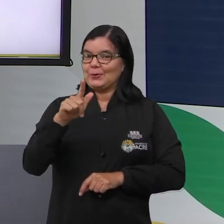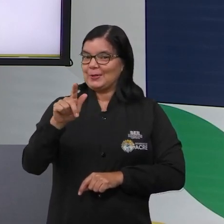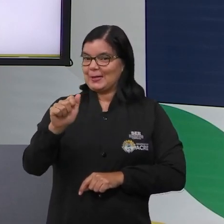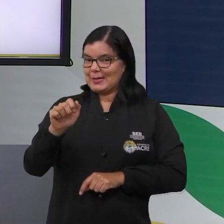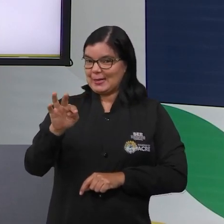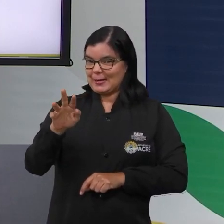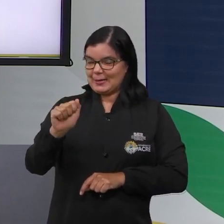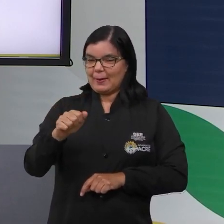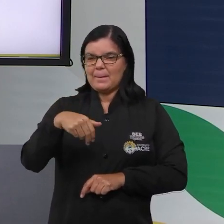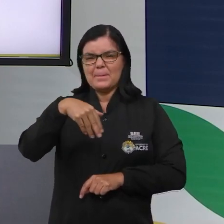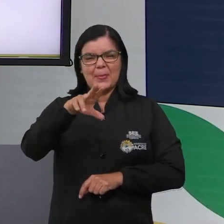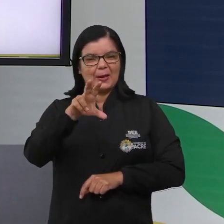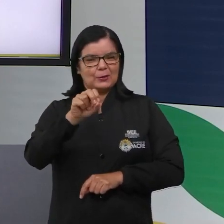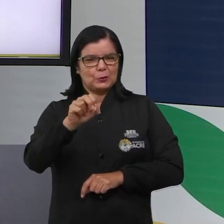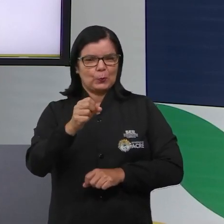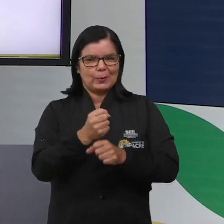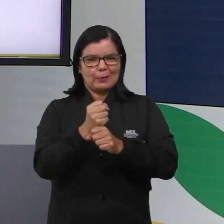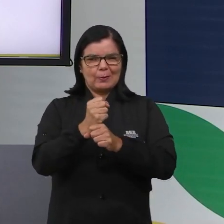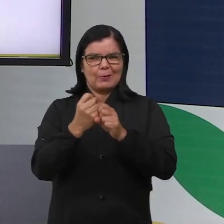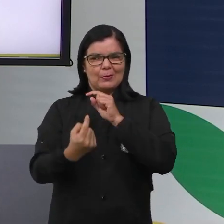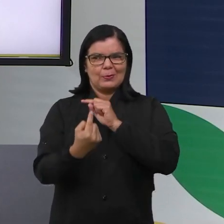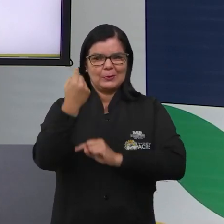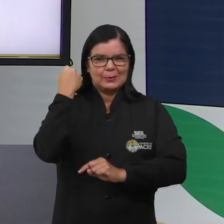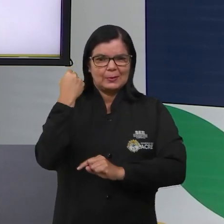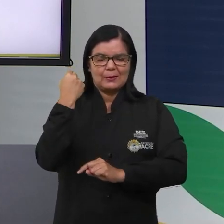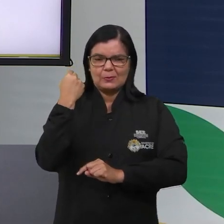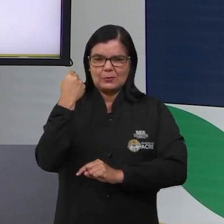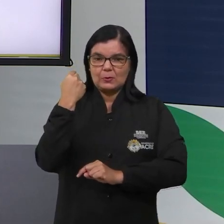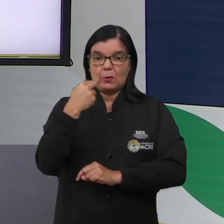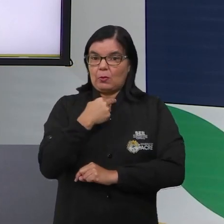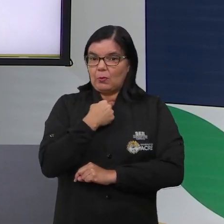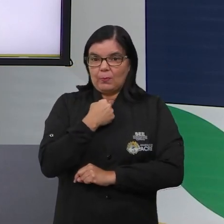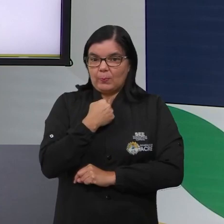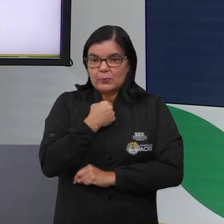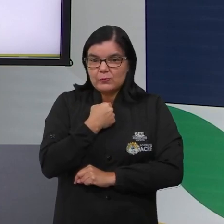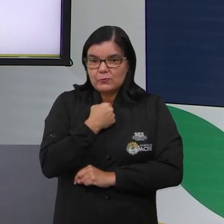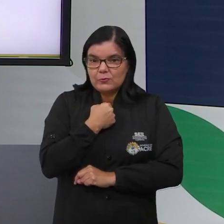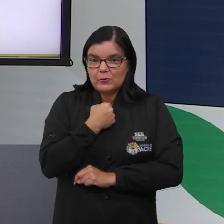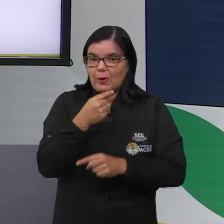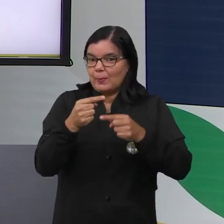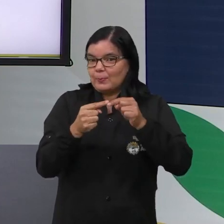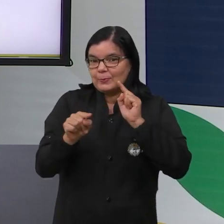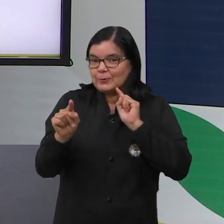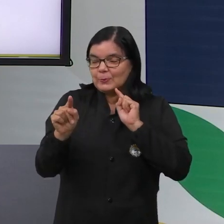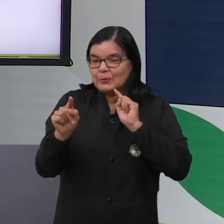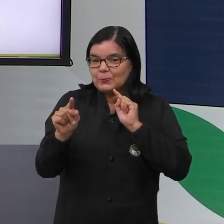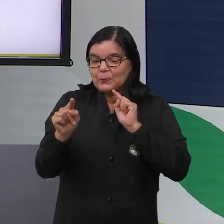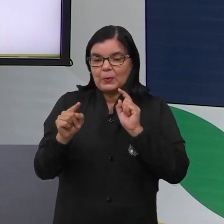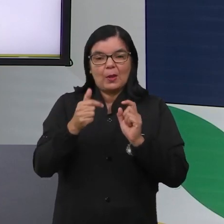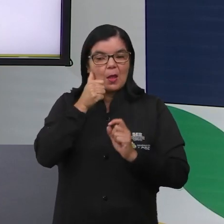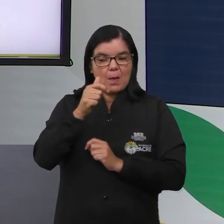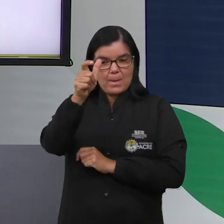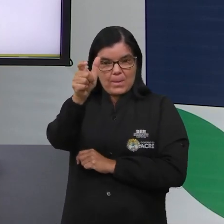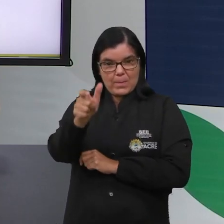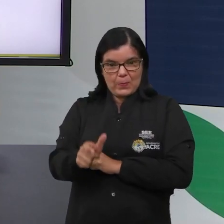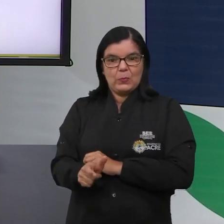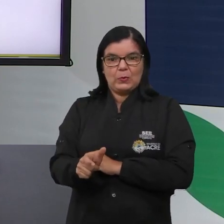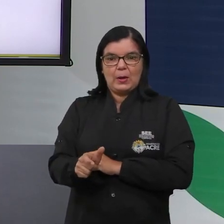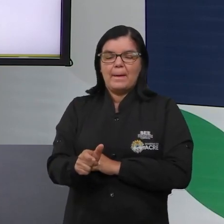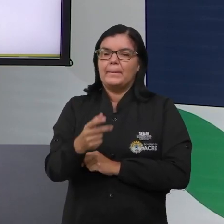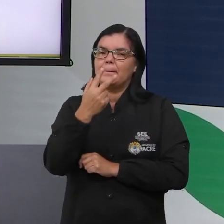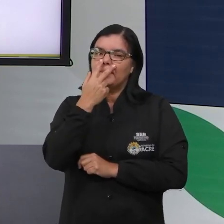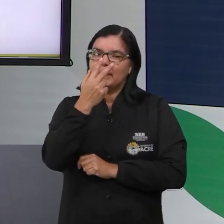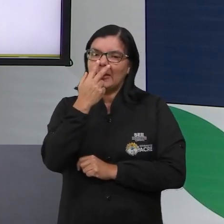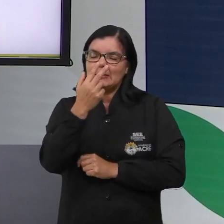mais de 50 anos atrás, era uma ofensa. Então, praticamente, eu estaria classificando uma moça como